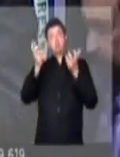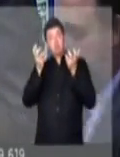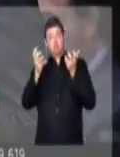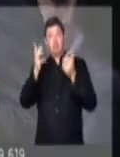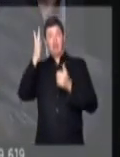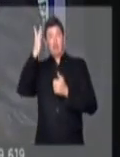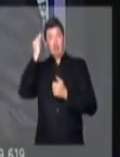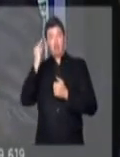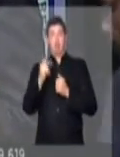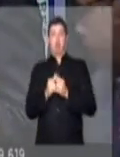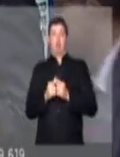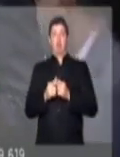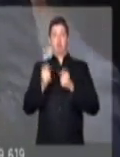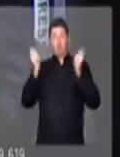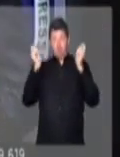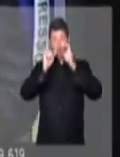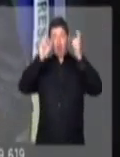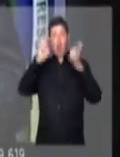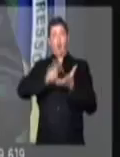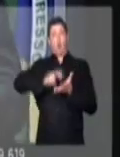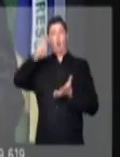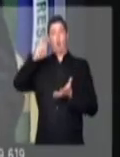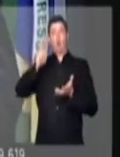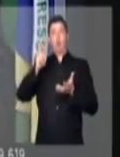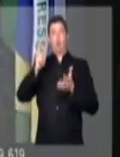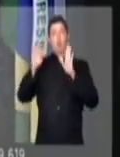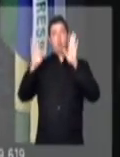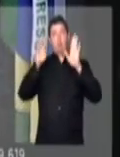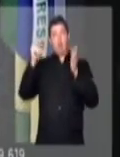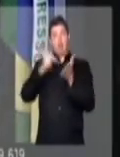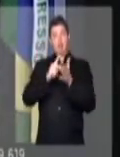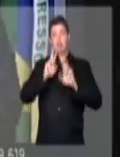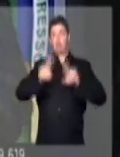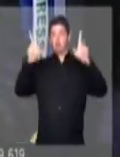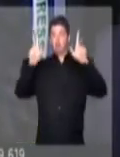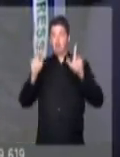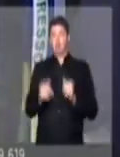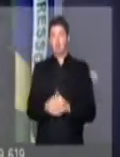que amanhã nós acordemos vivendo uma realidade totalmente diferente.